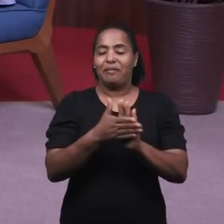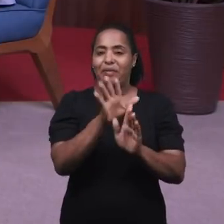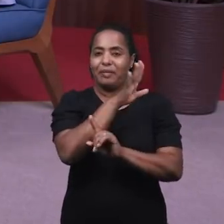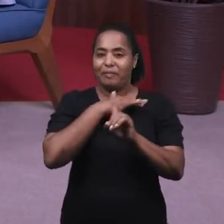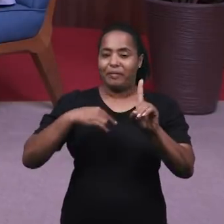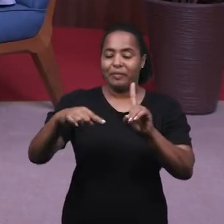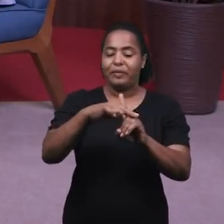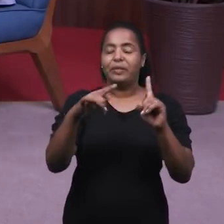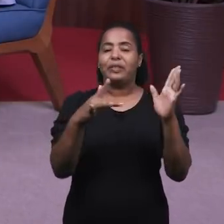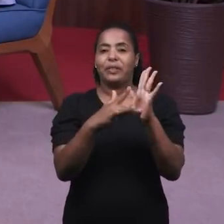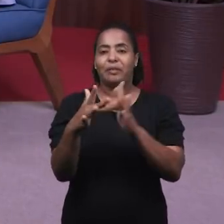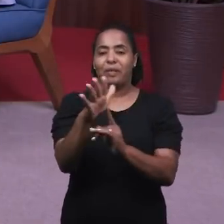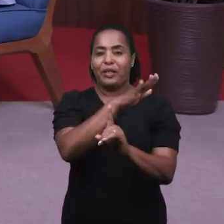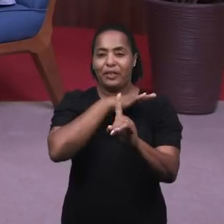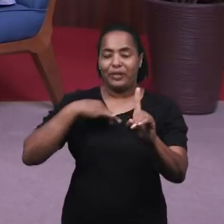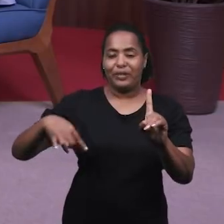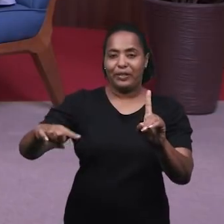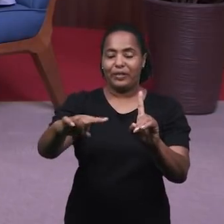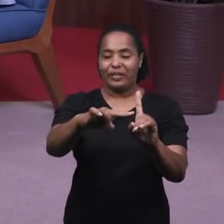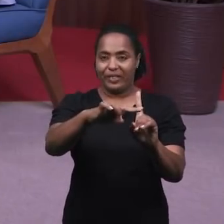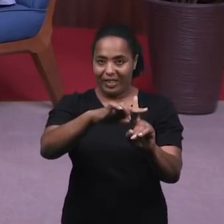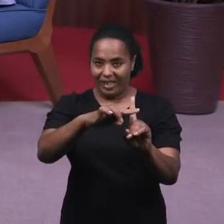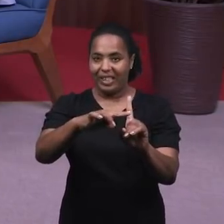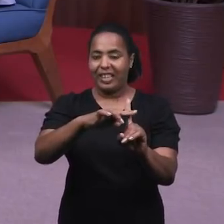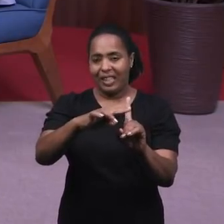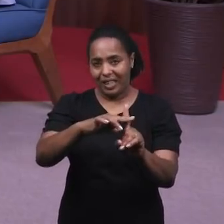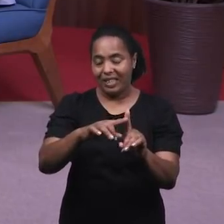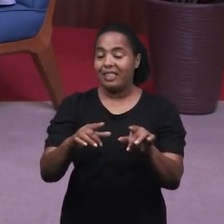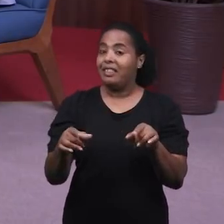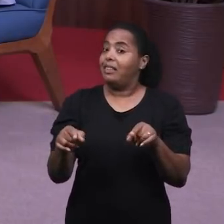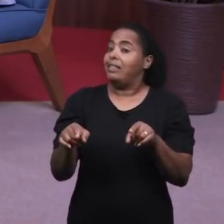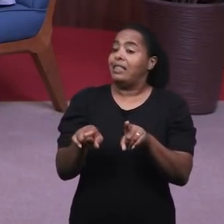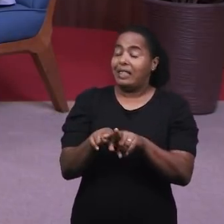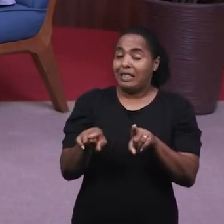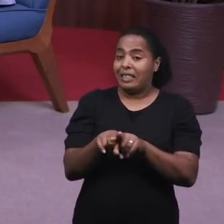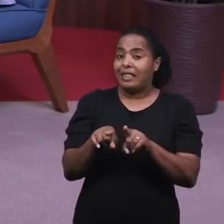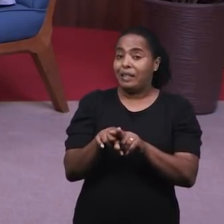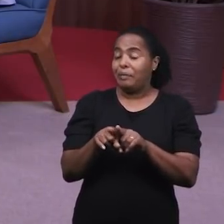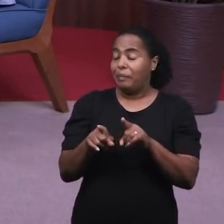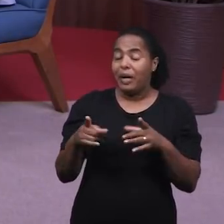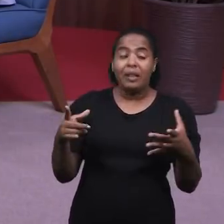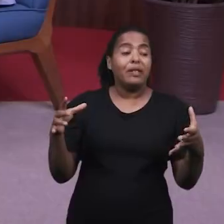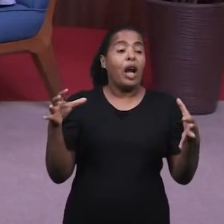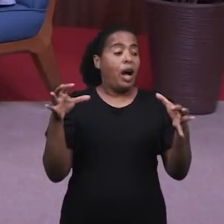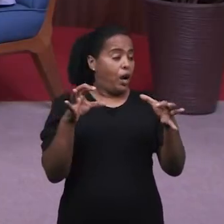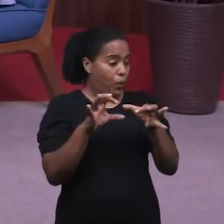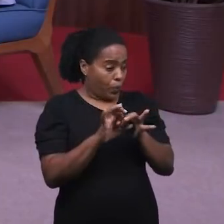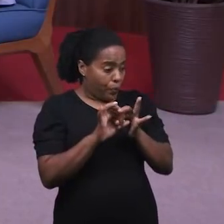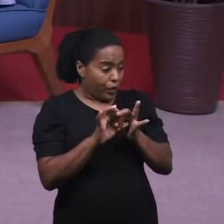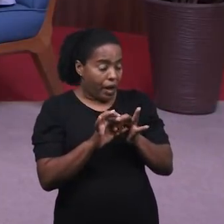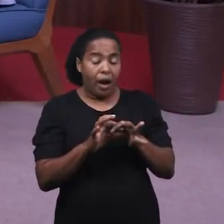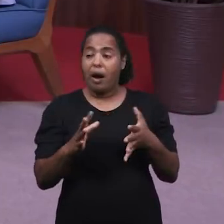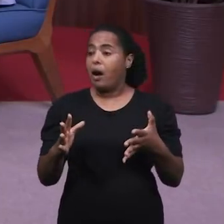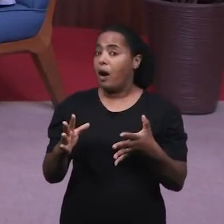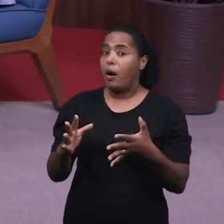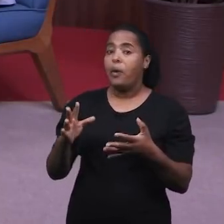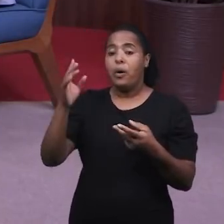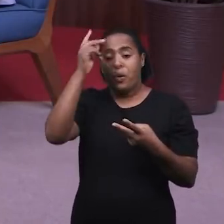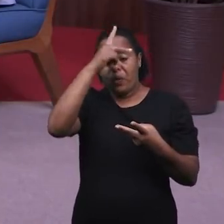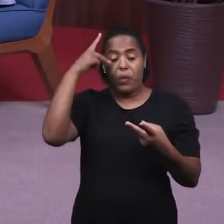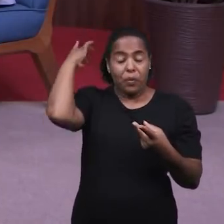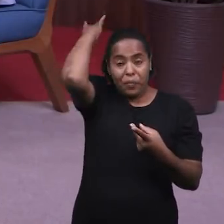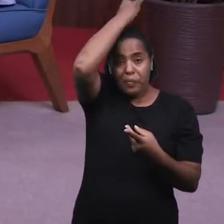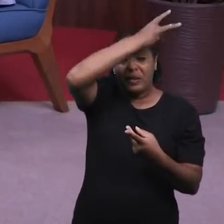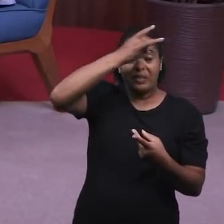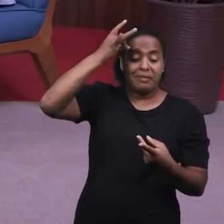com a morte do Senhor Jesus na cruz do Calvário. Sem falar, né, José? Sem falar, né? Na comunhão, né? O batismo com o